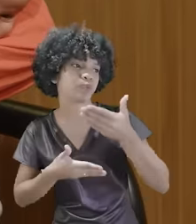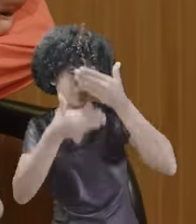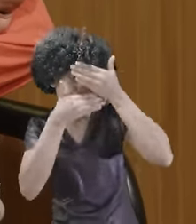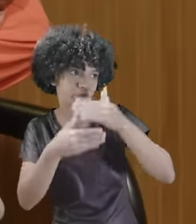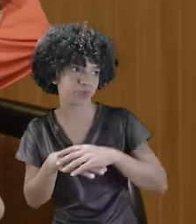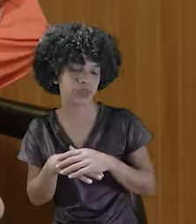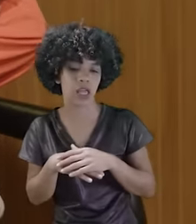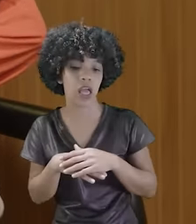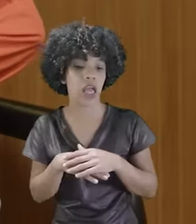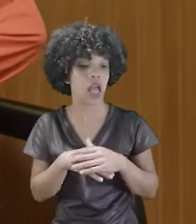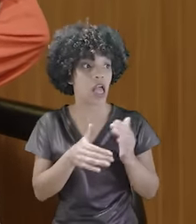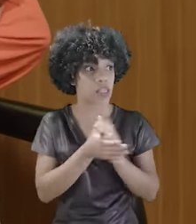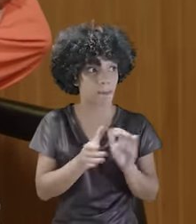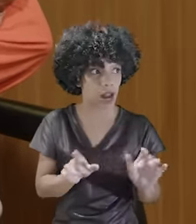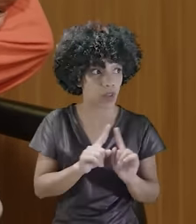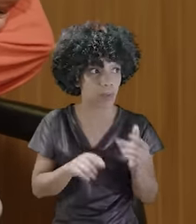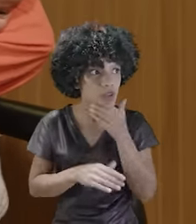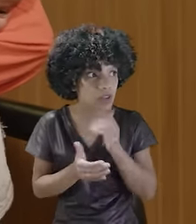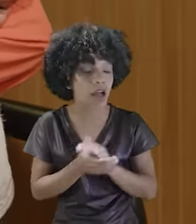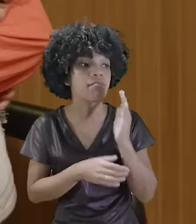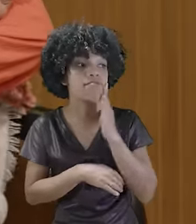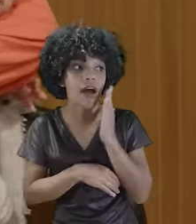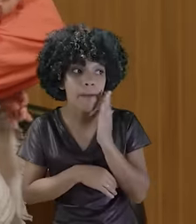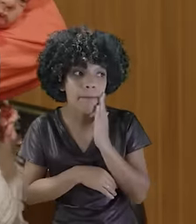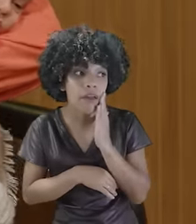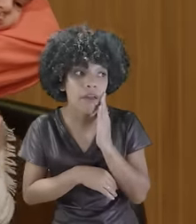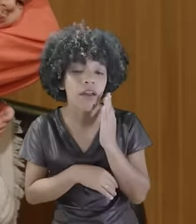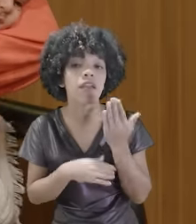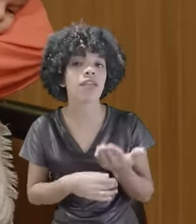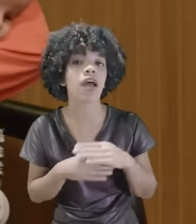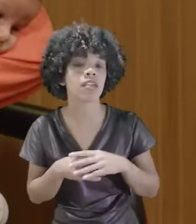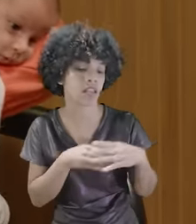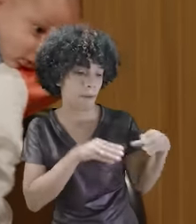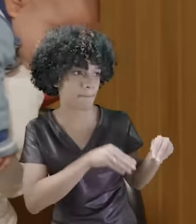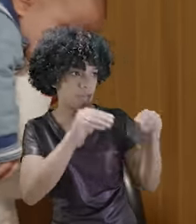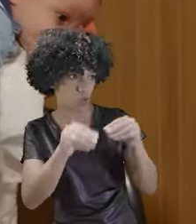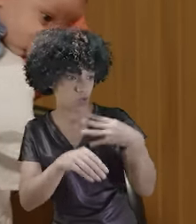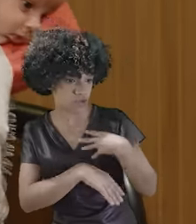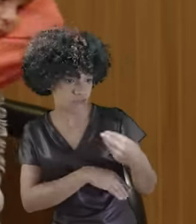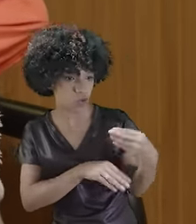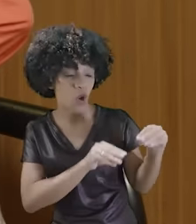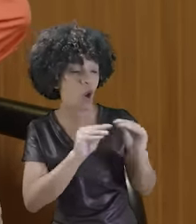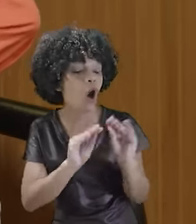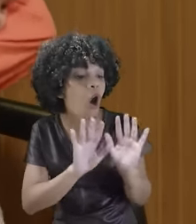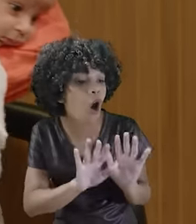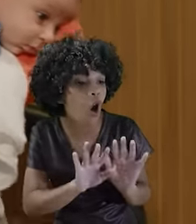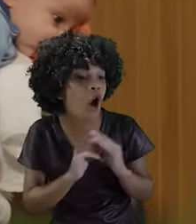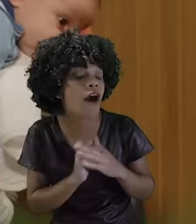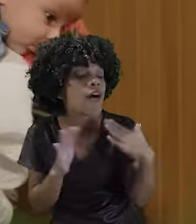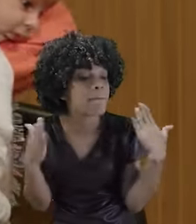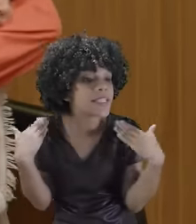a gente tava separado mas ele sabe que aconteceu comigo aí ele levou as criança falou que ele vai vai